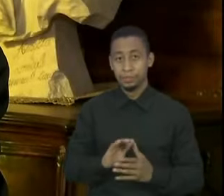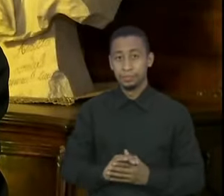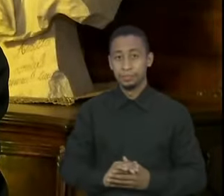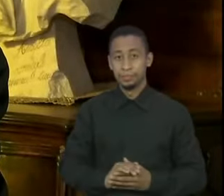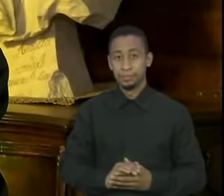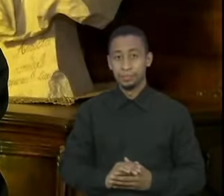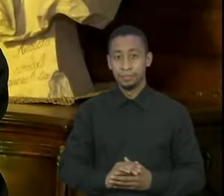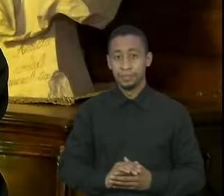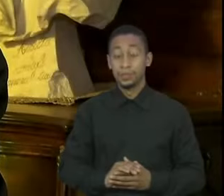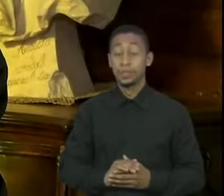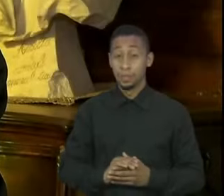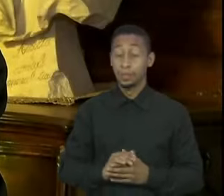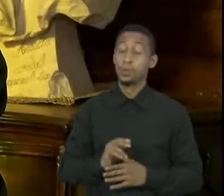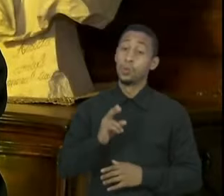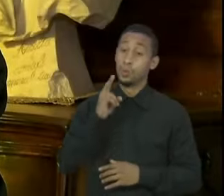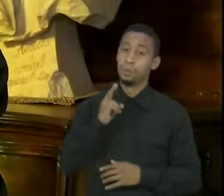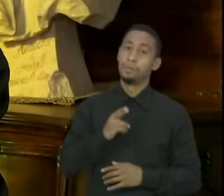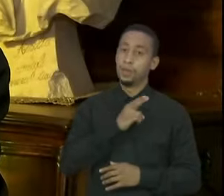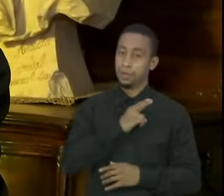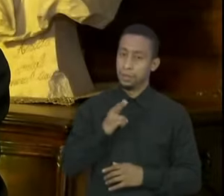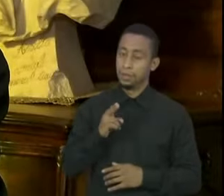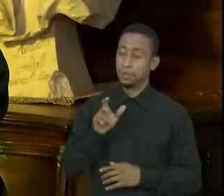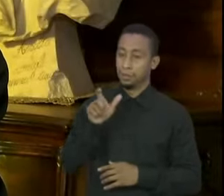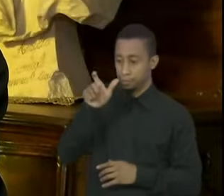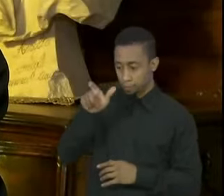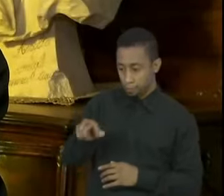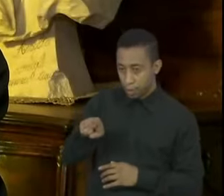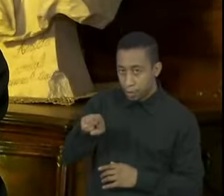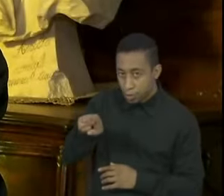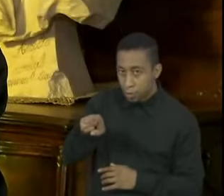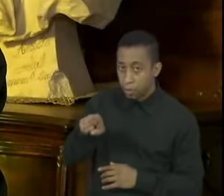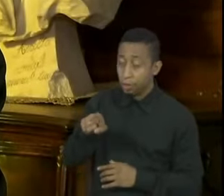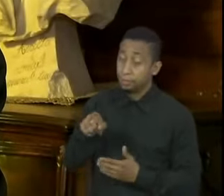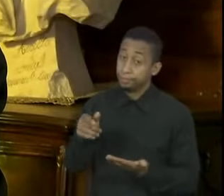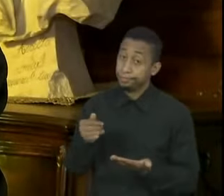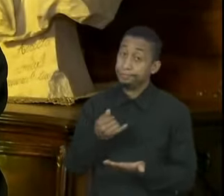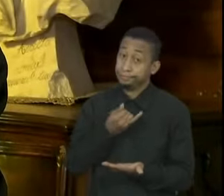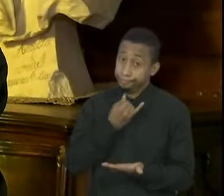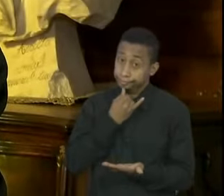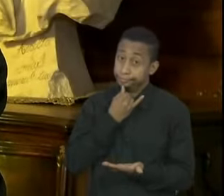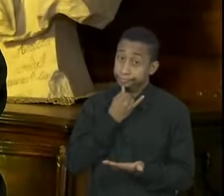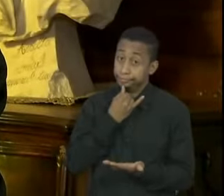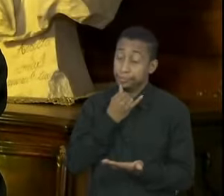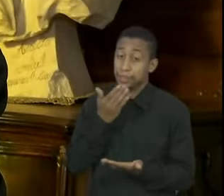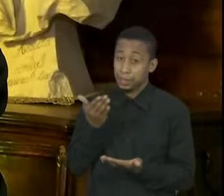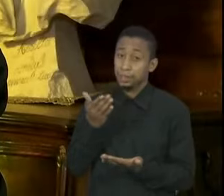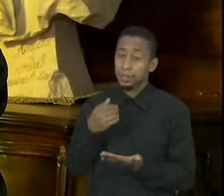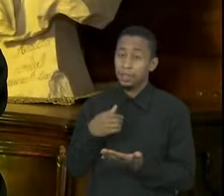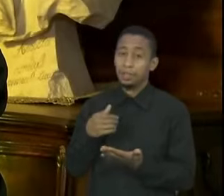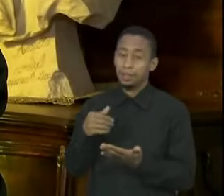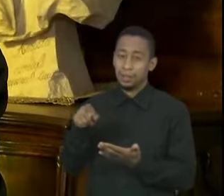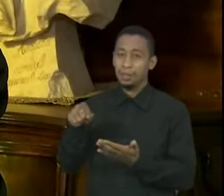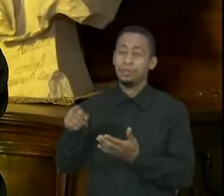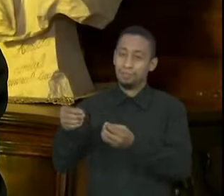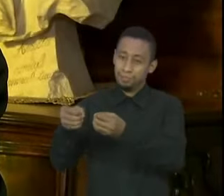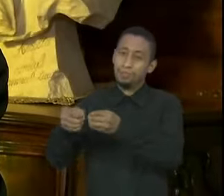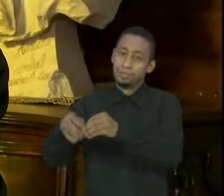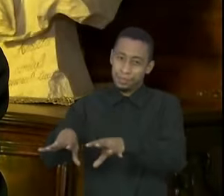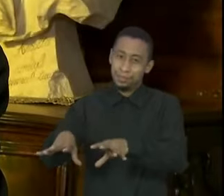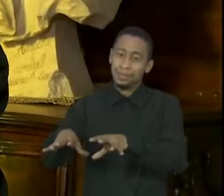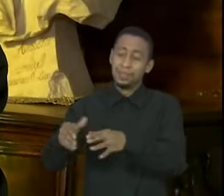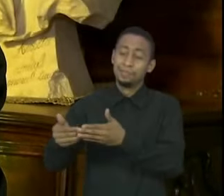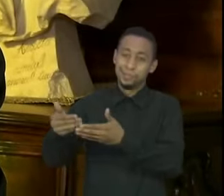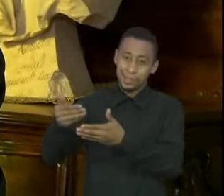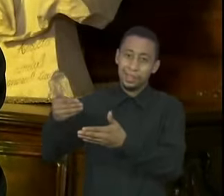Essa é a imagem do padre Infelizmente ficou ficou muito atingida por uma série de